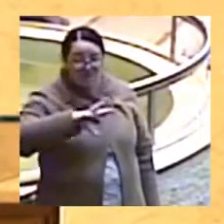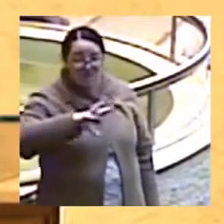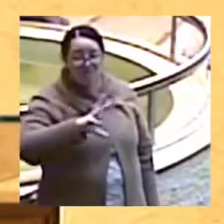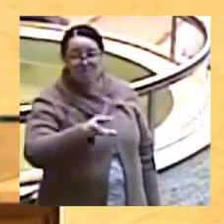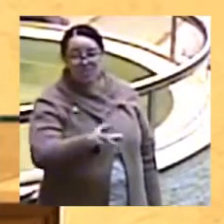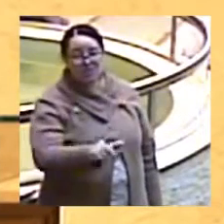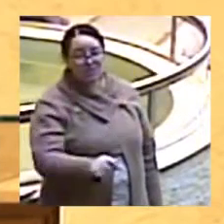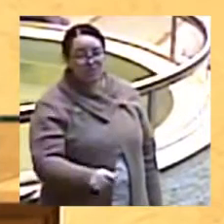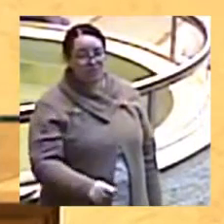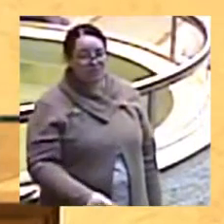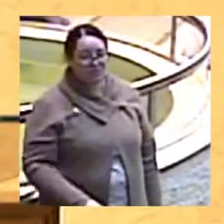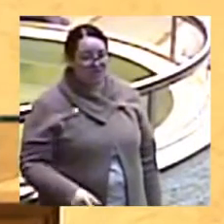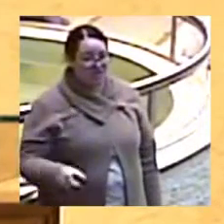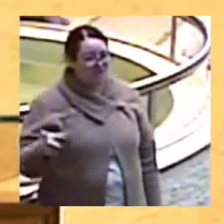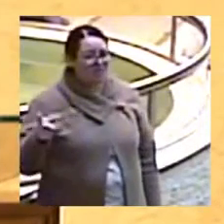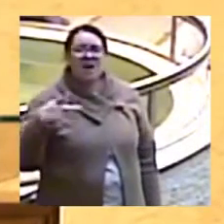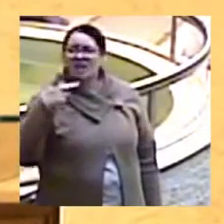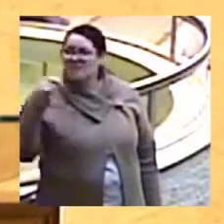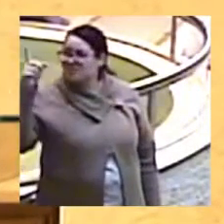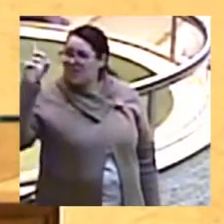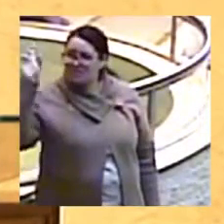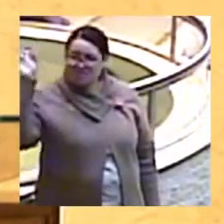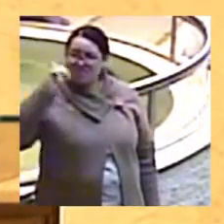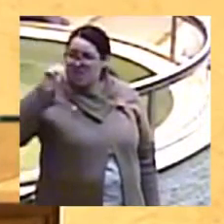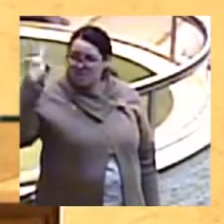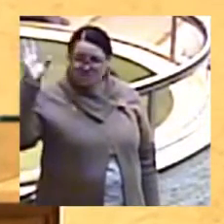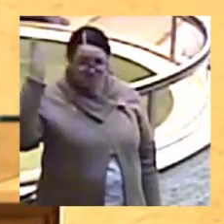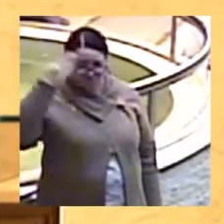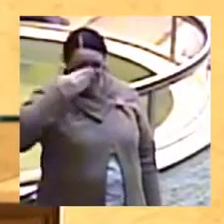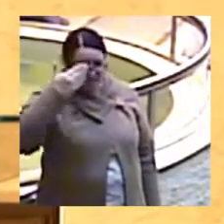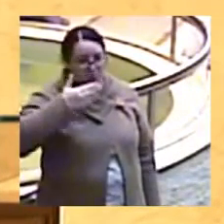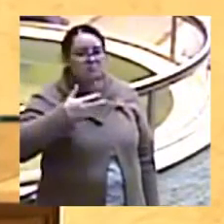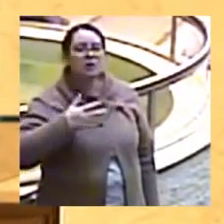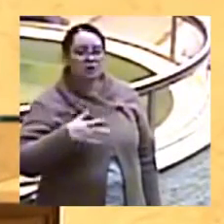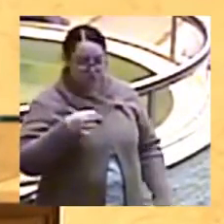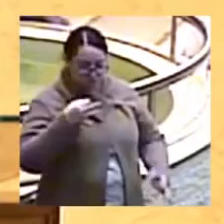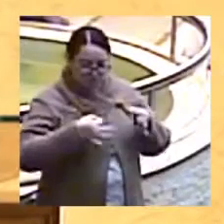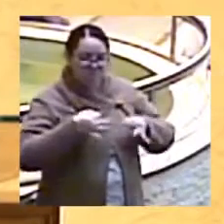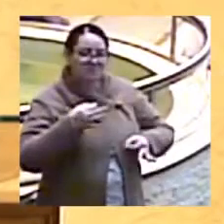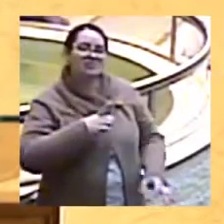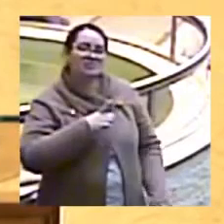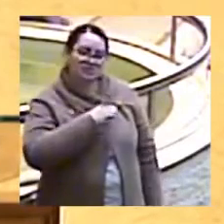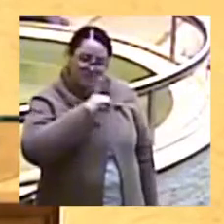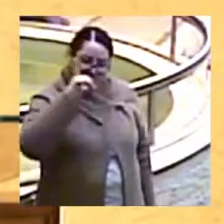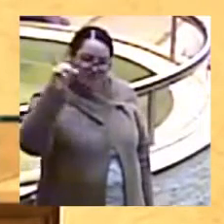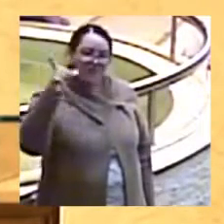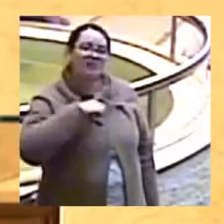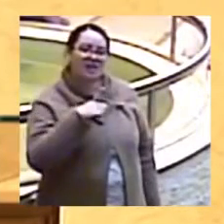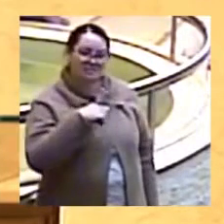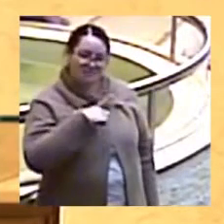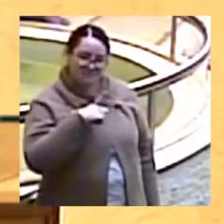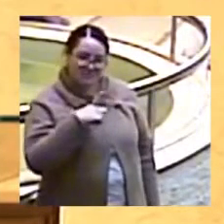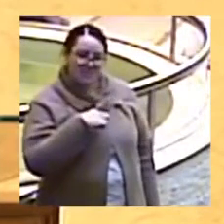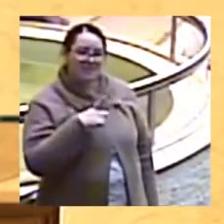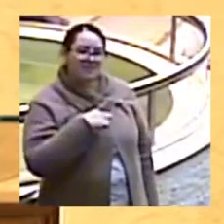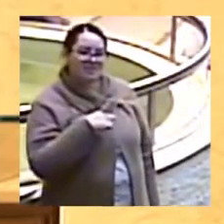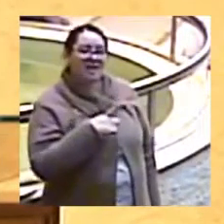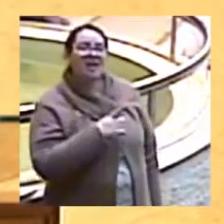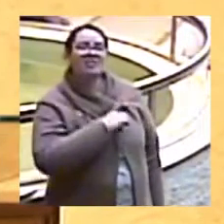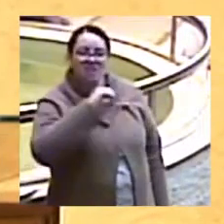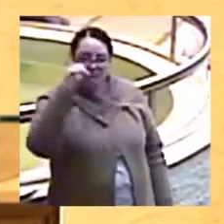não está oculto, e o juízo, de Deus, virá, o juízo, de Deus, virá, ele, adjugar,